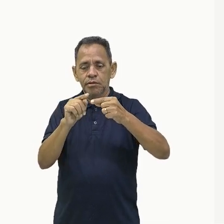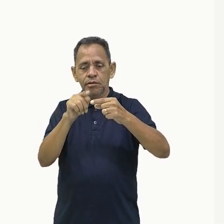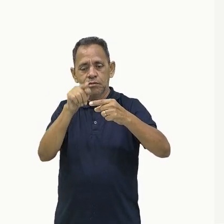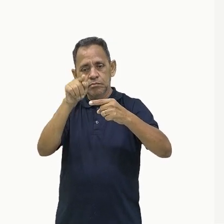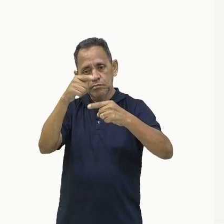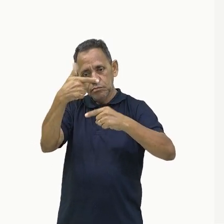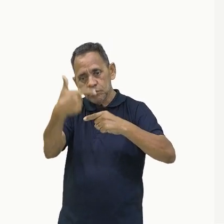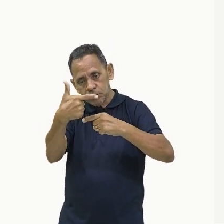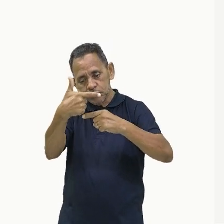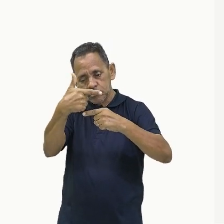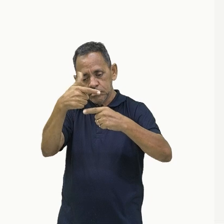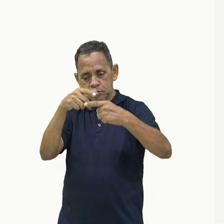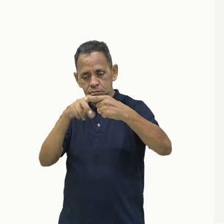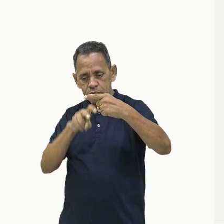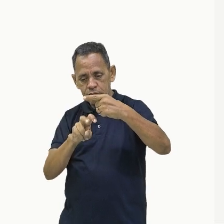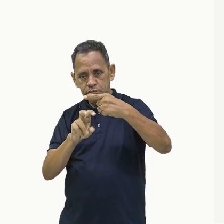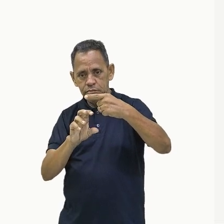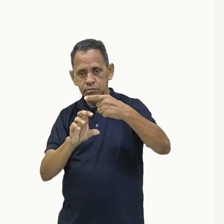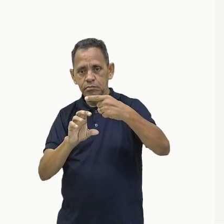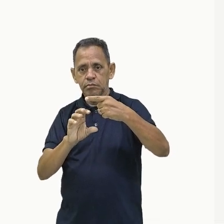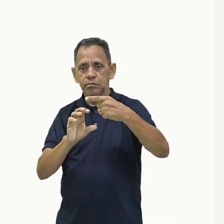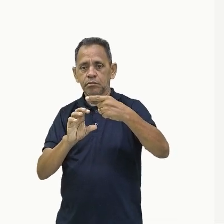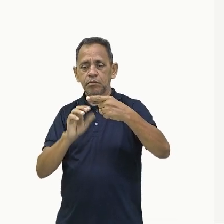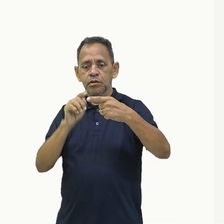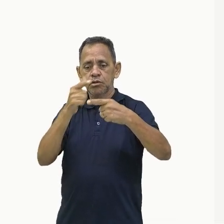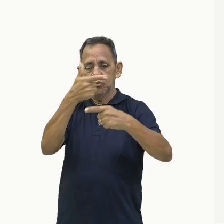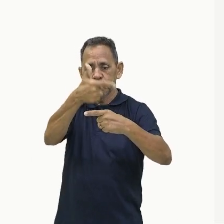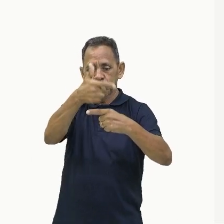sobre... Vou colocar 400 agora.